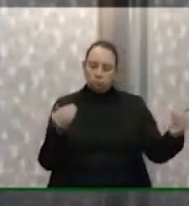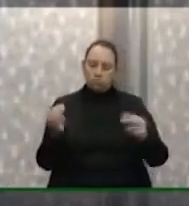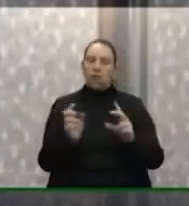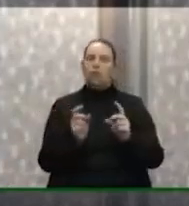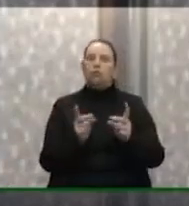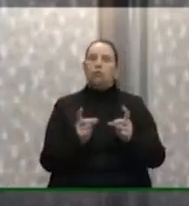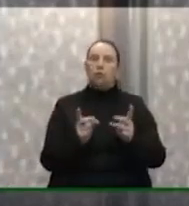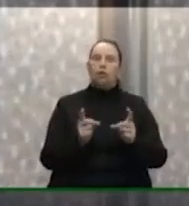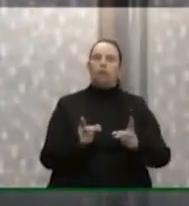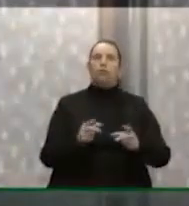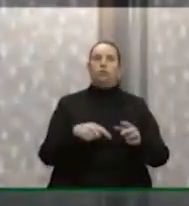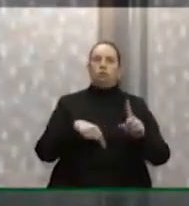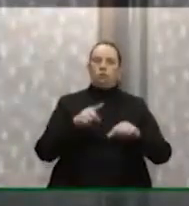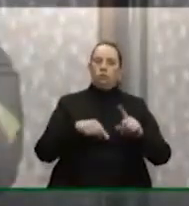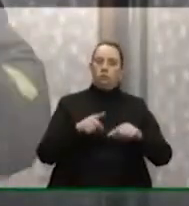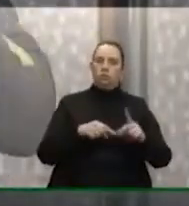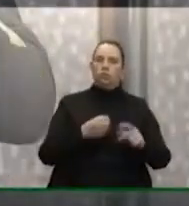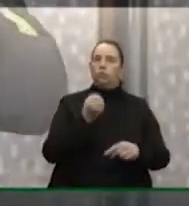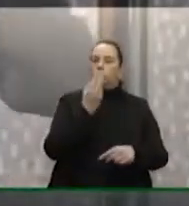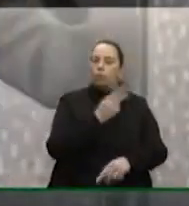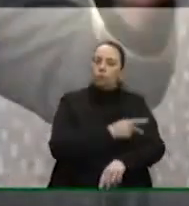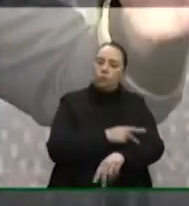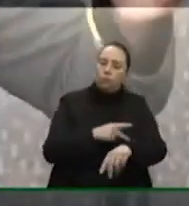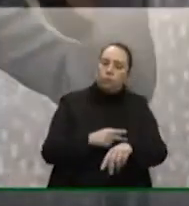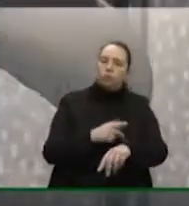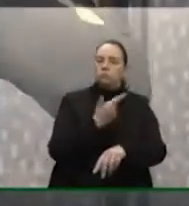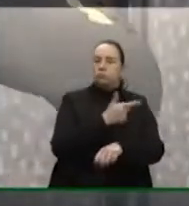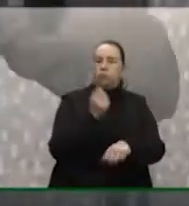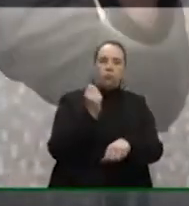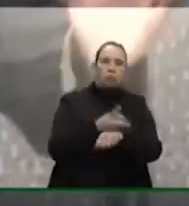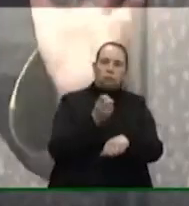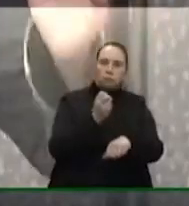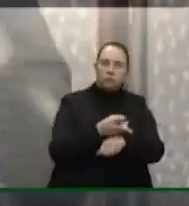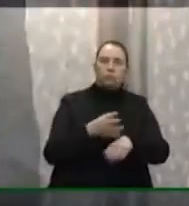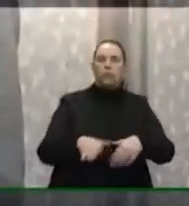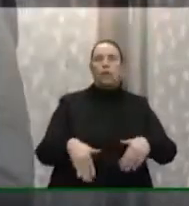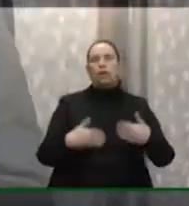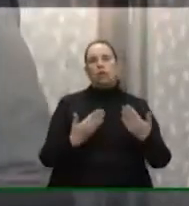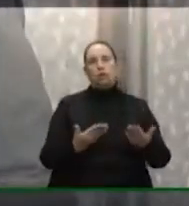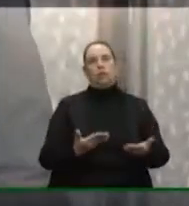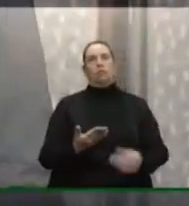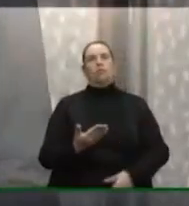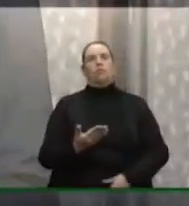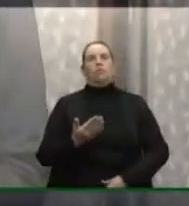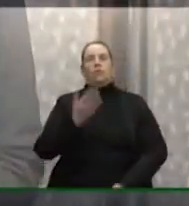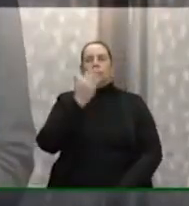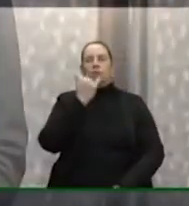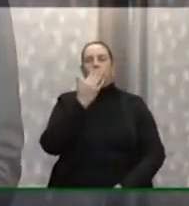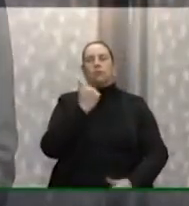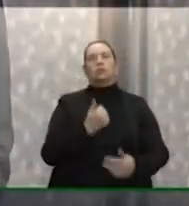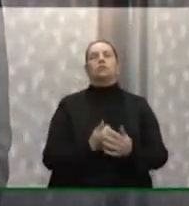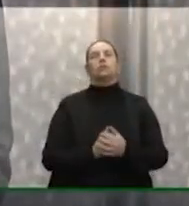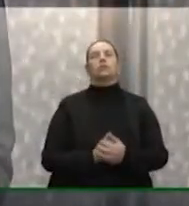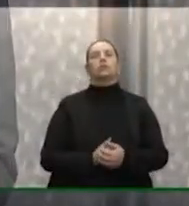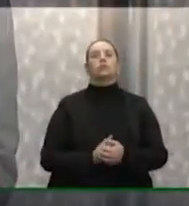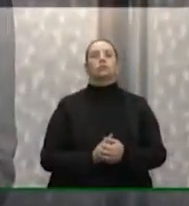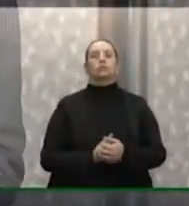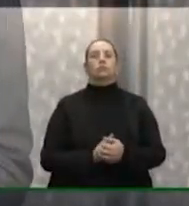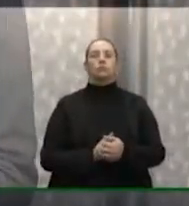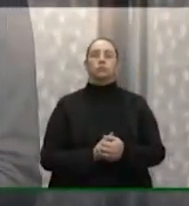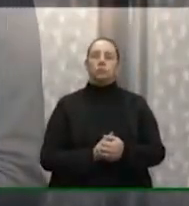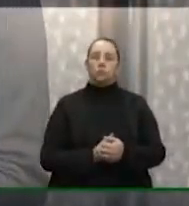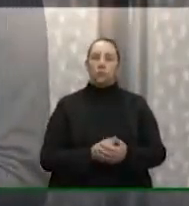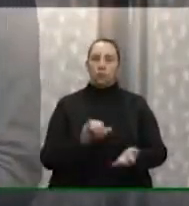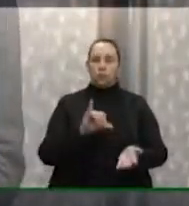agrotóxico aqui na nossa Assembleia portanto ela é Ela é fornecedora da alimentação para